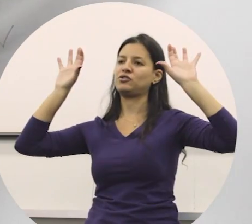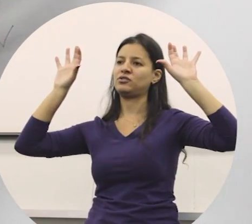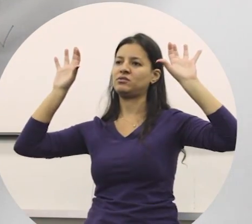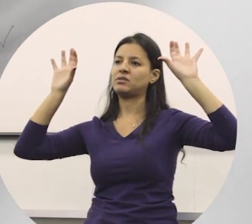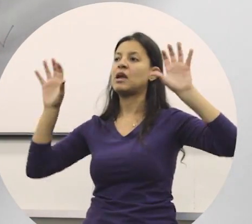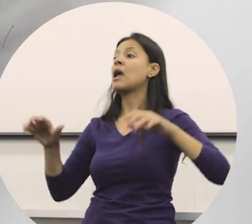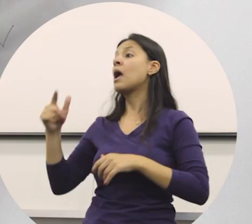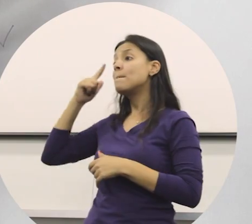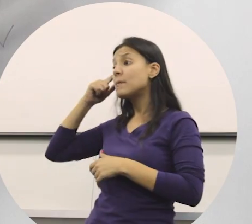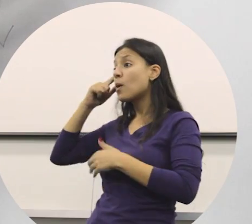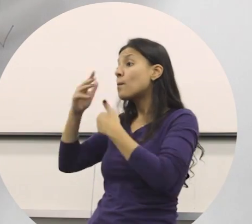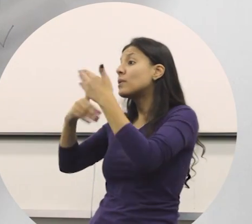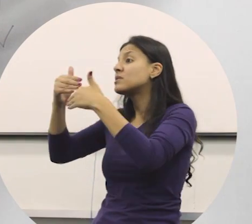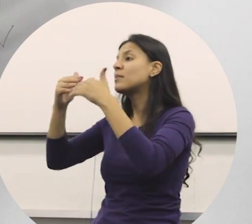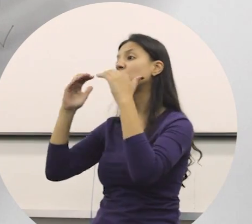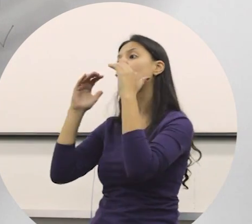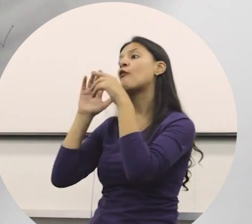fonológico